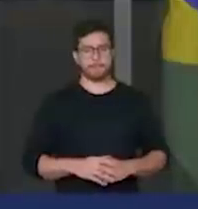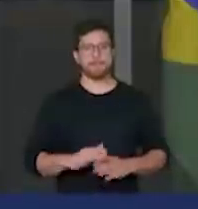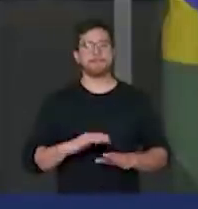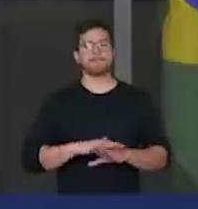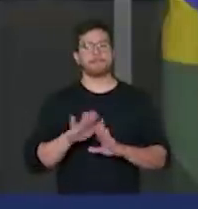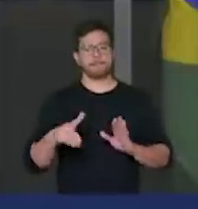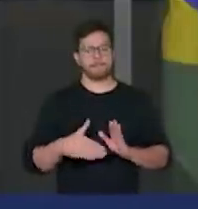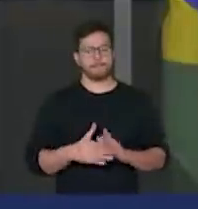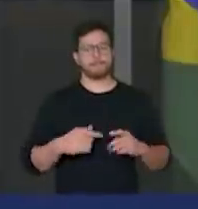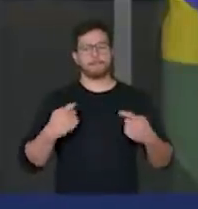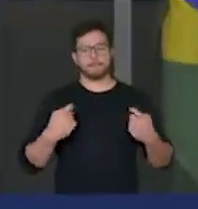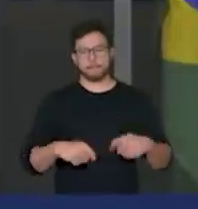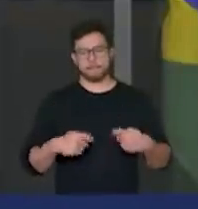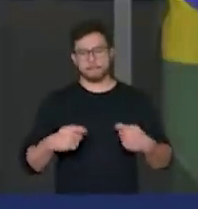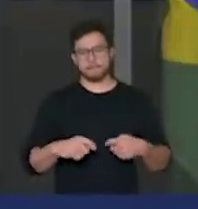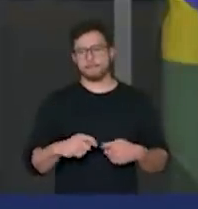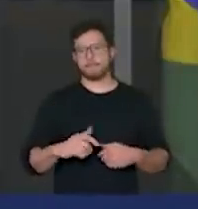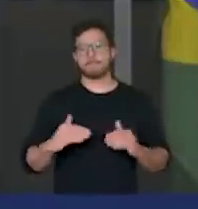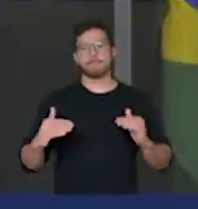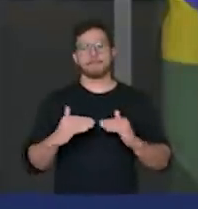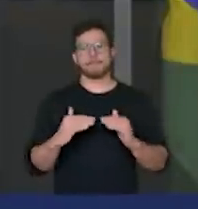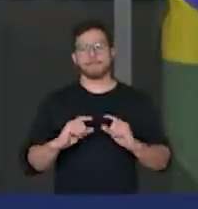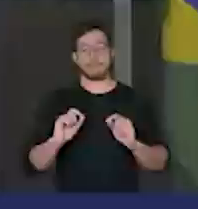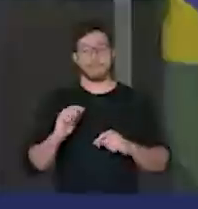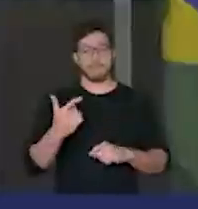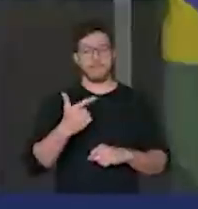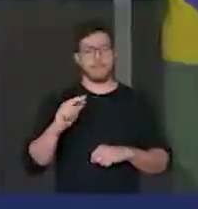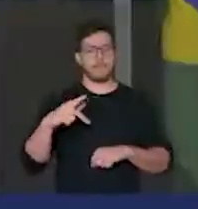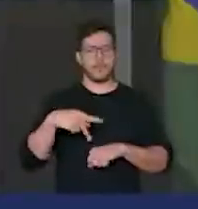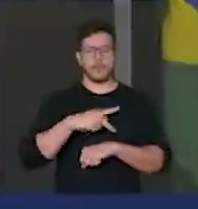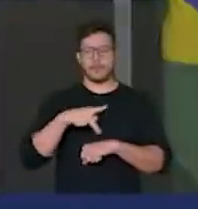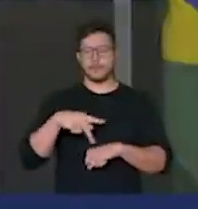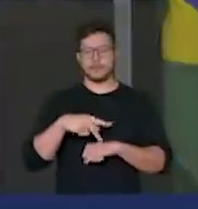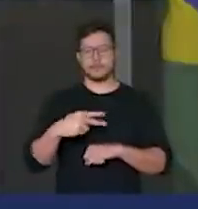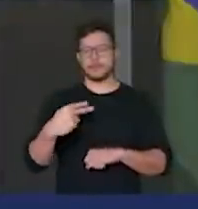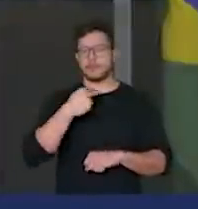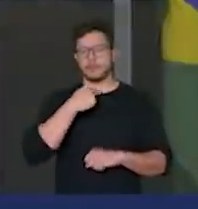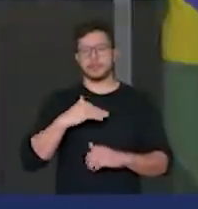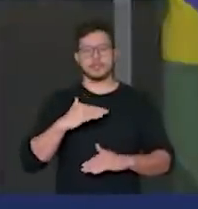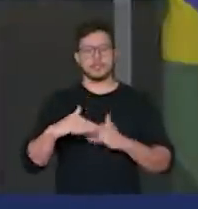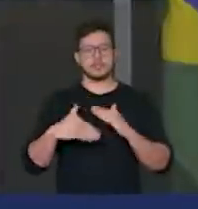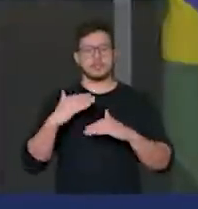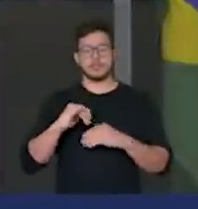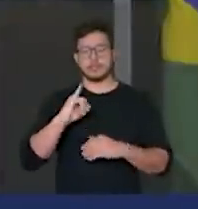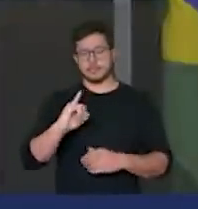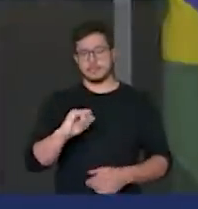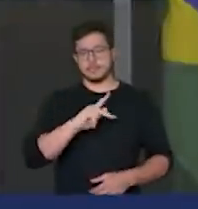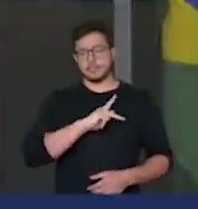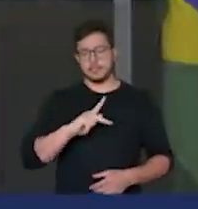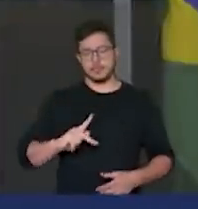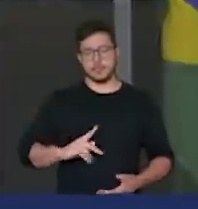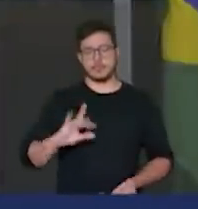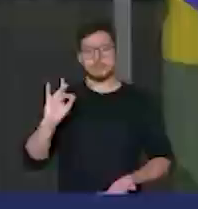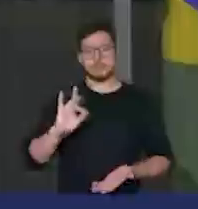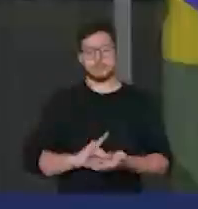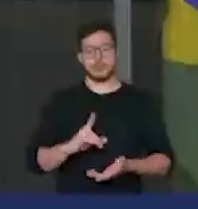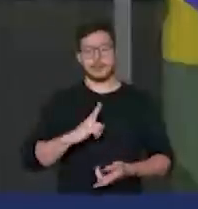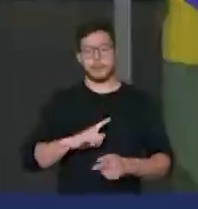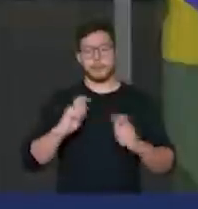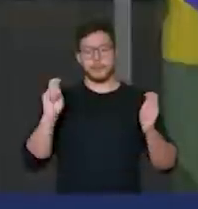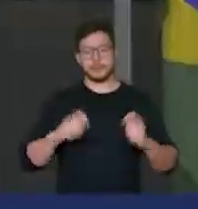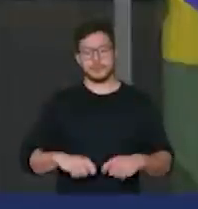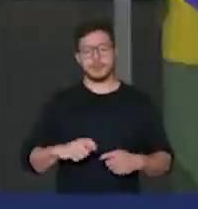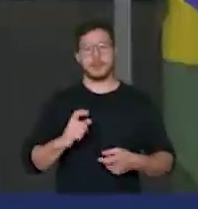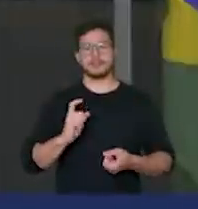Todos devem consensuar que nenhum país do mundo se desenvolveu sem que o presidente da República tivesse autonomia